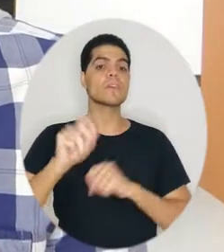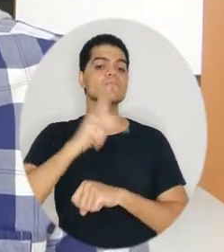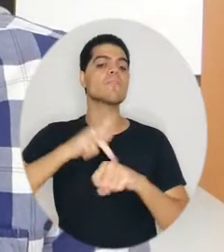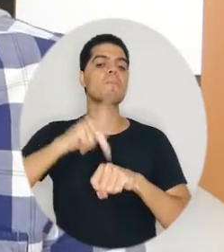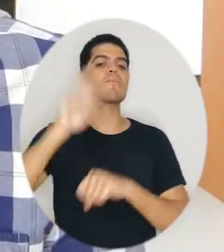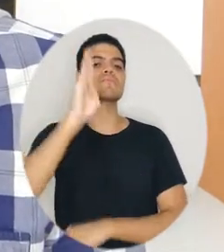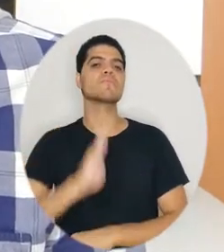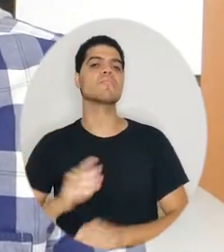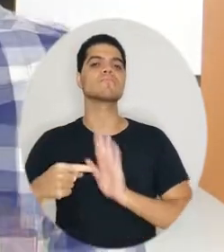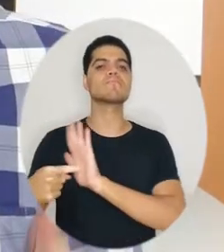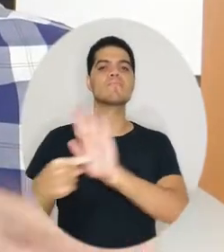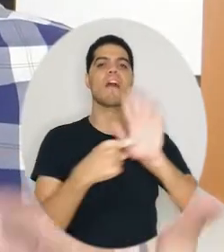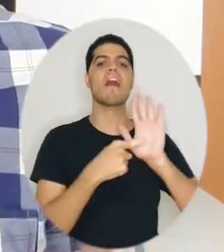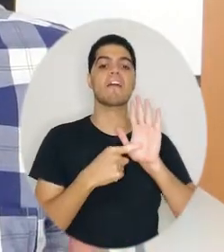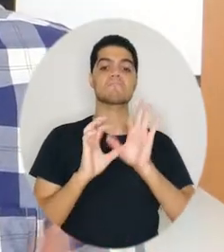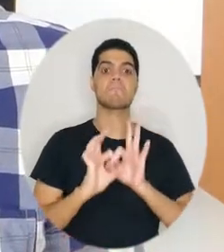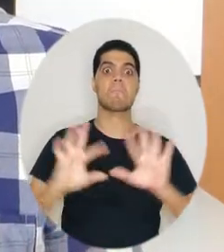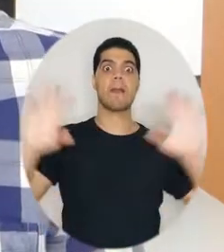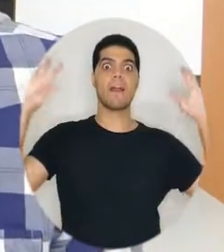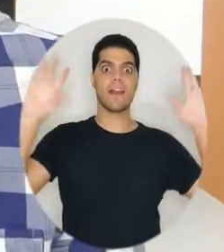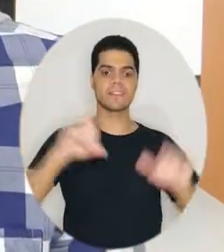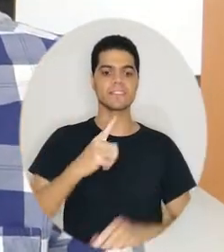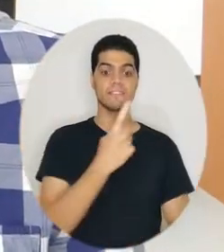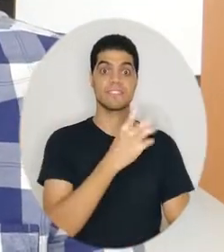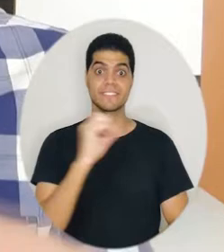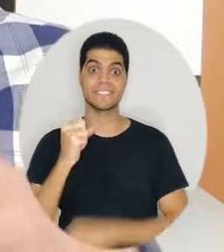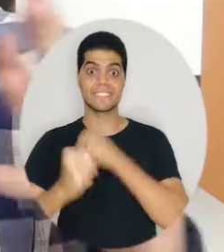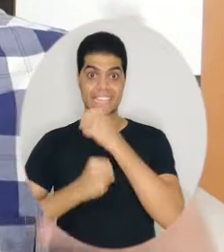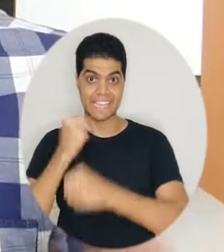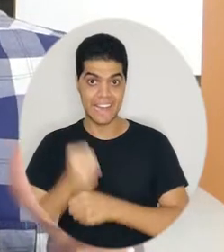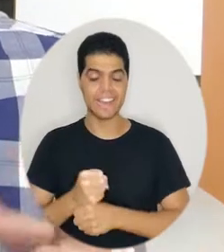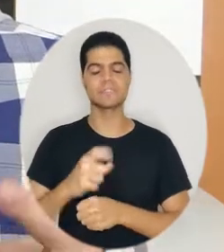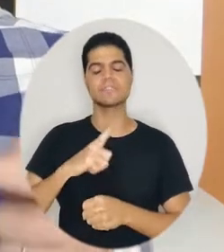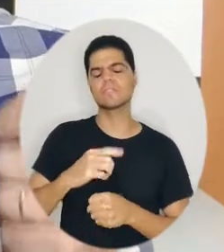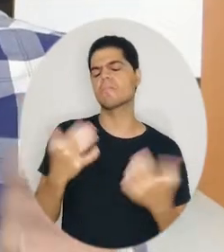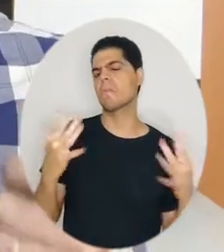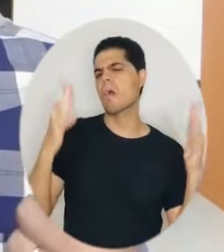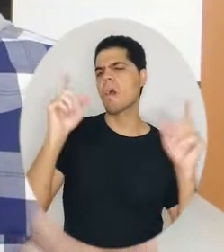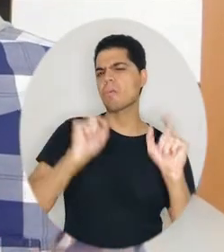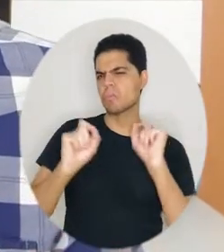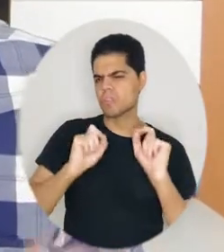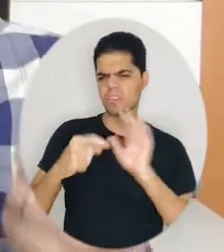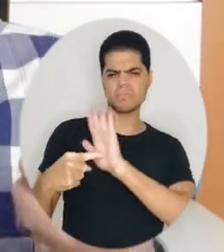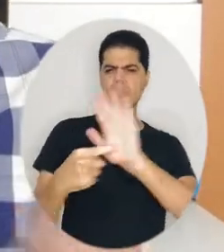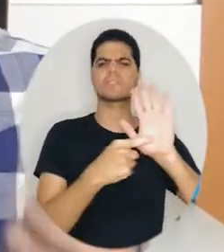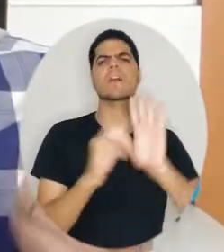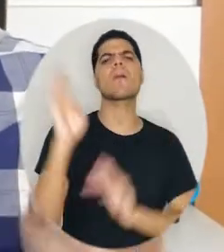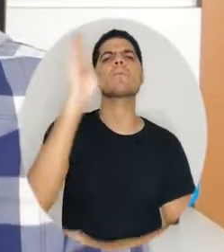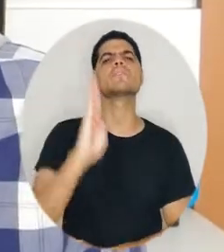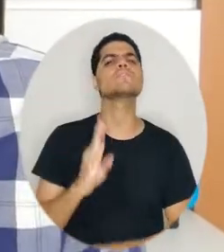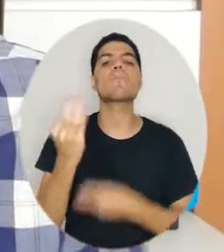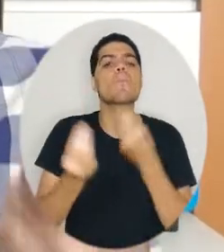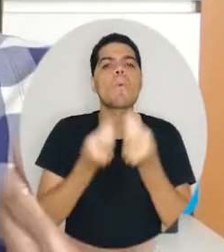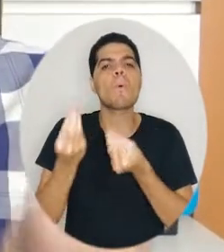do Centenário da Independência essa exposição ela quis como argumento a mesma brilhante em linhas Gerais mostrar um Brasil que estava